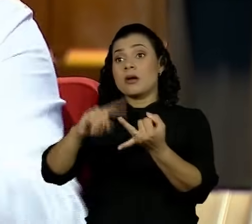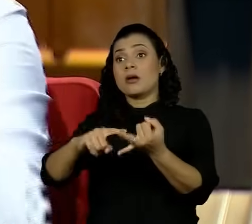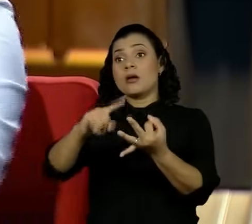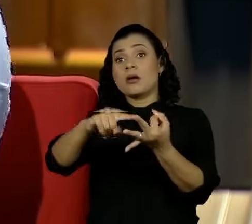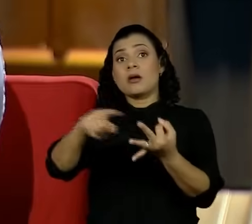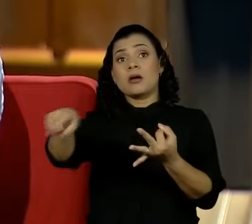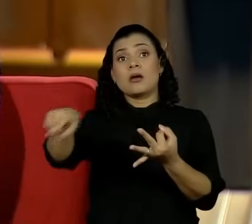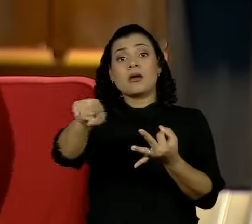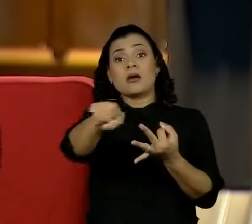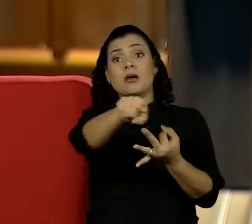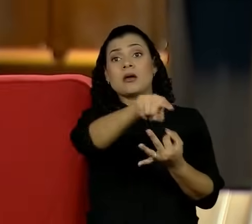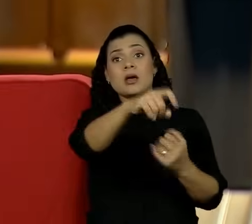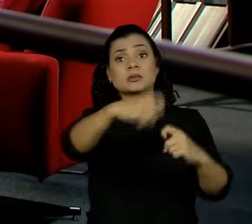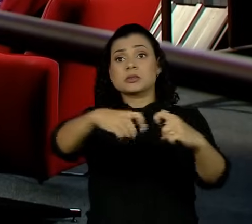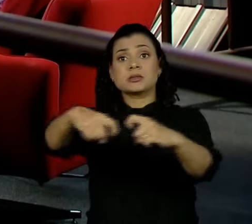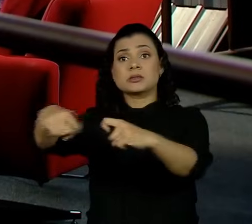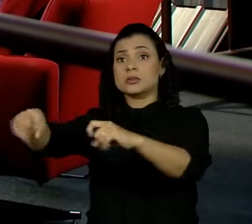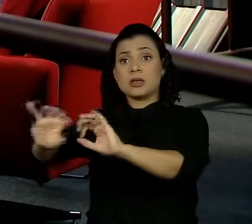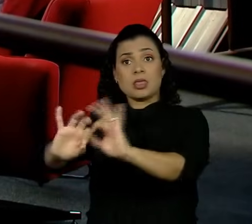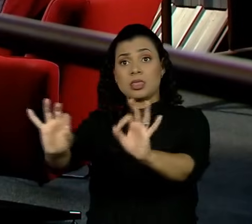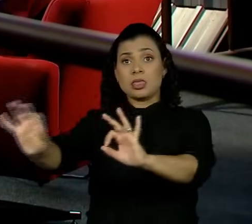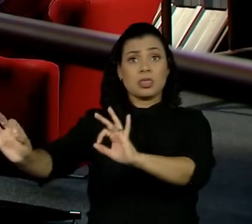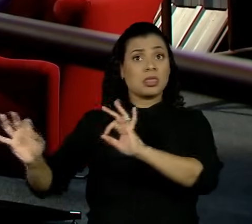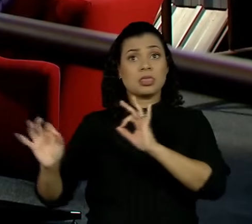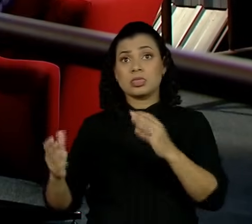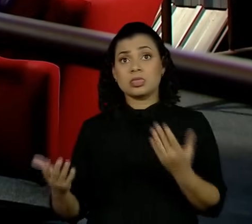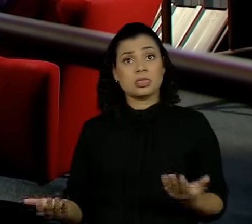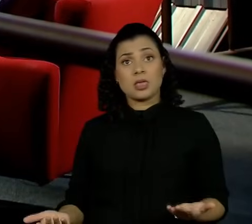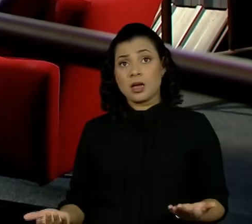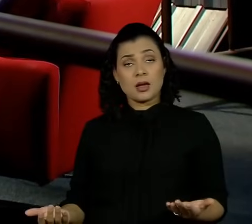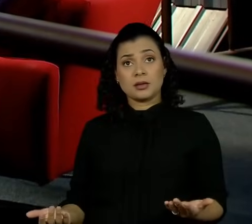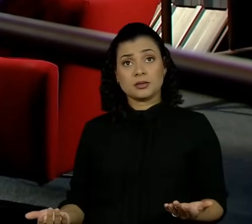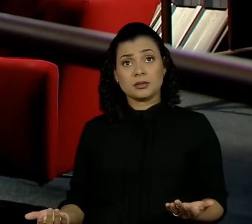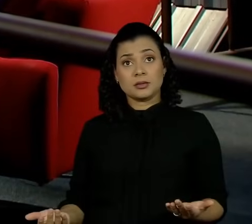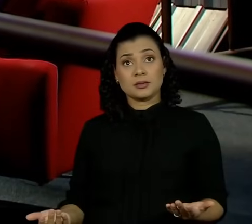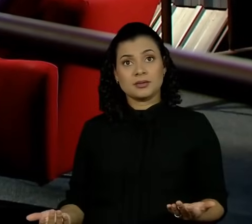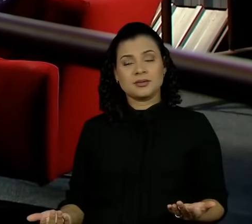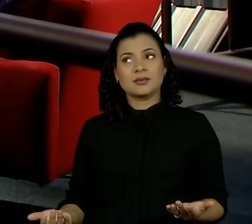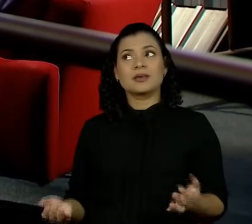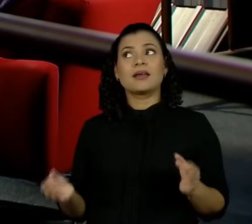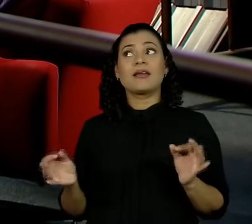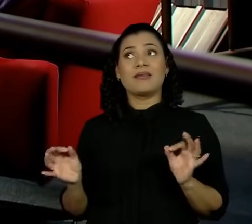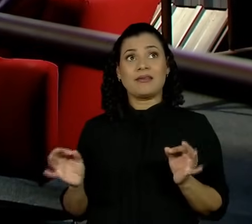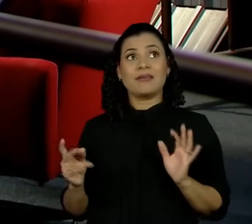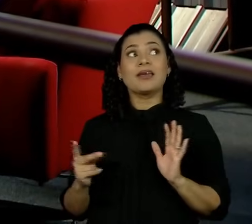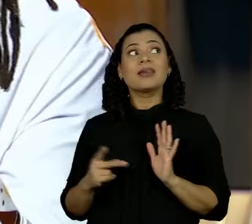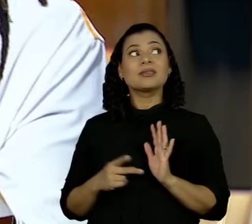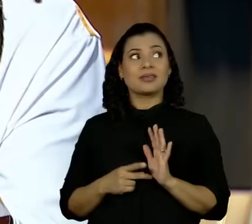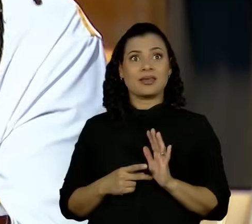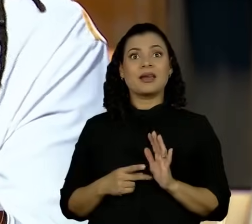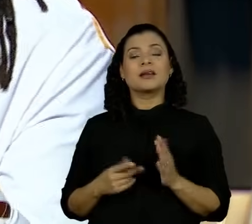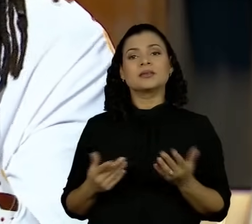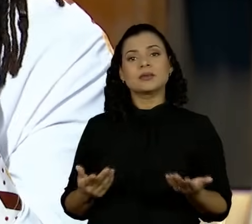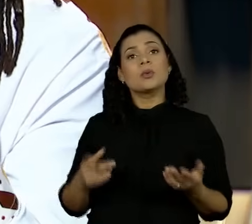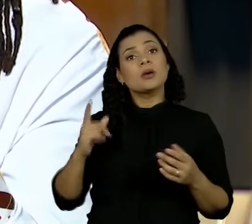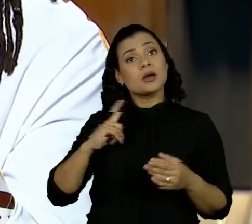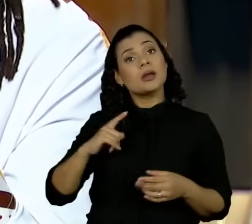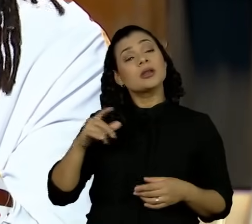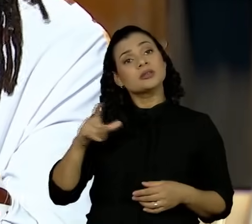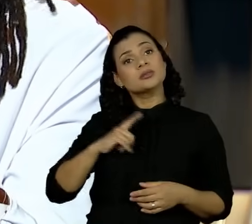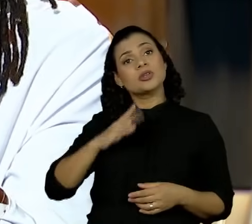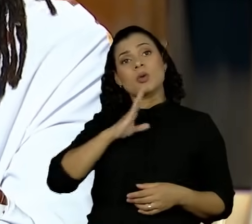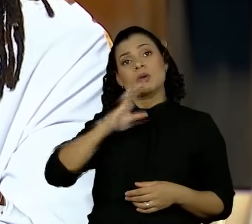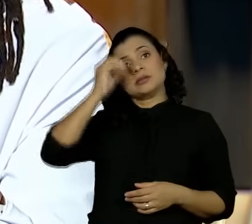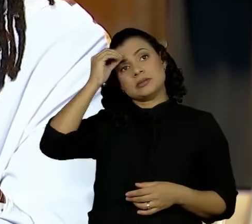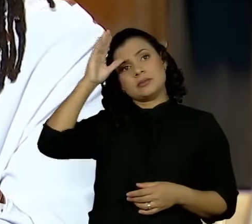fulana não fez, fulana não fez, fulana não fez, fulana não fez. E tipo, ela falou, é verdade, né? Entregou. Então ela tinha esse saber de falar,